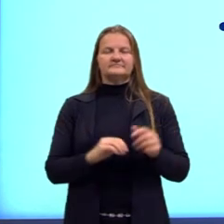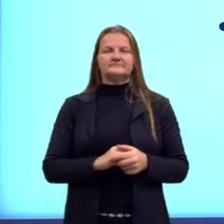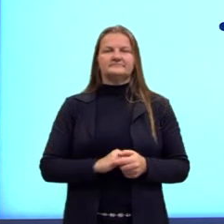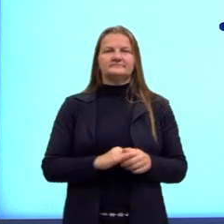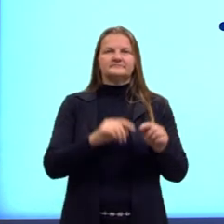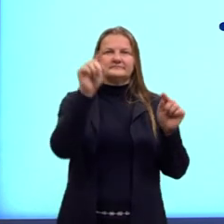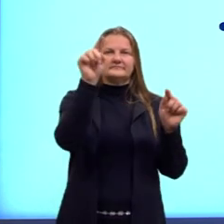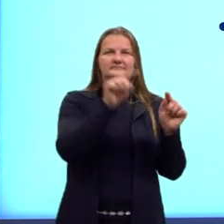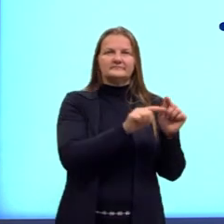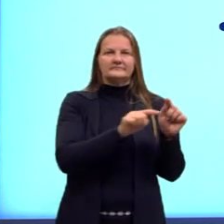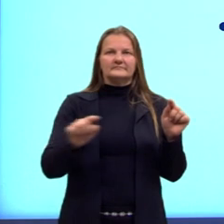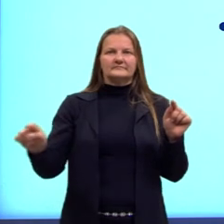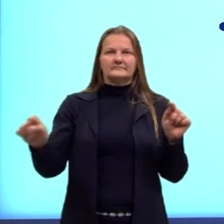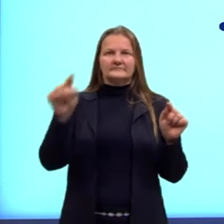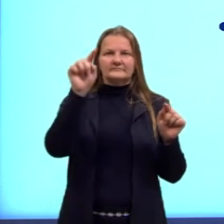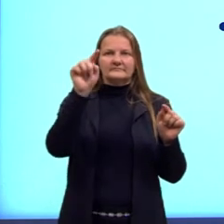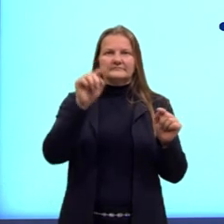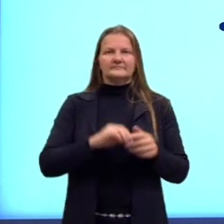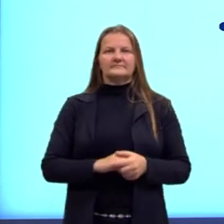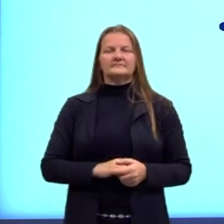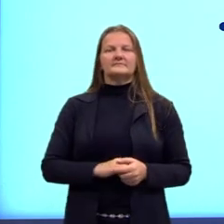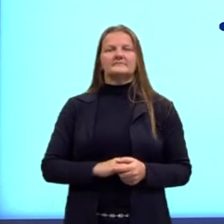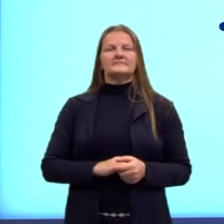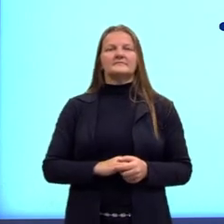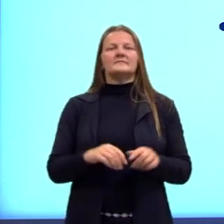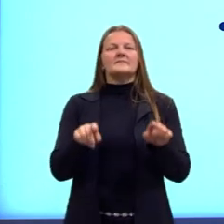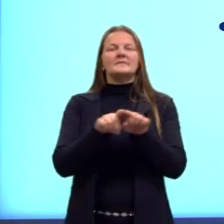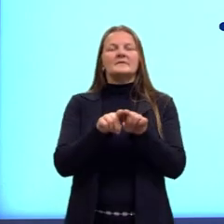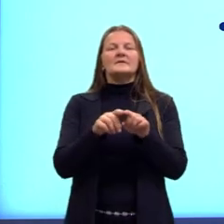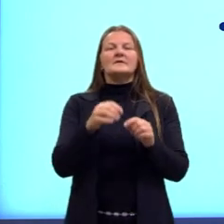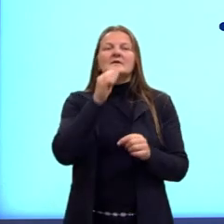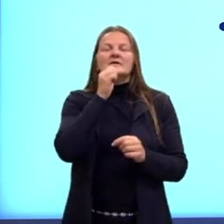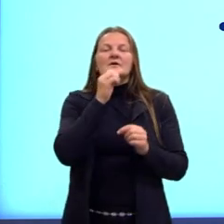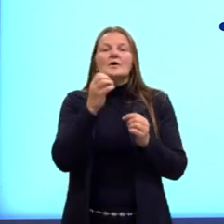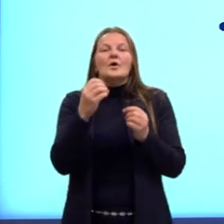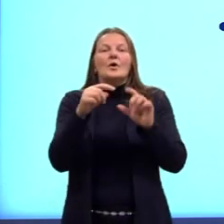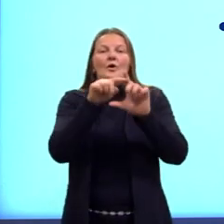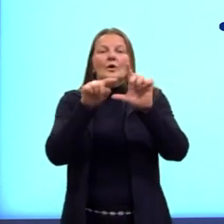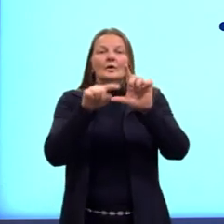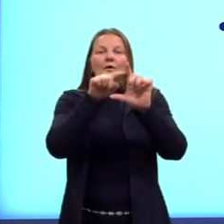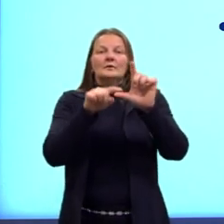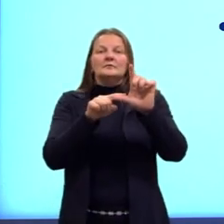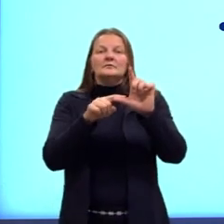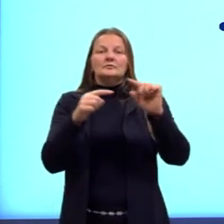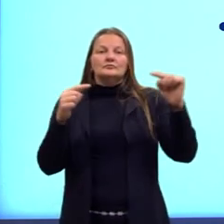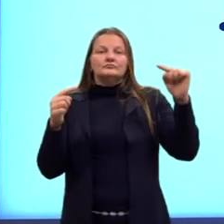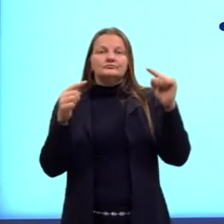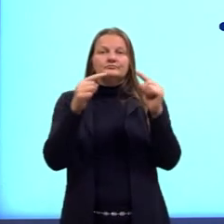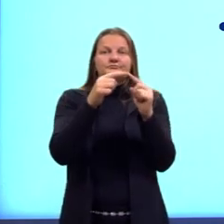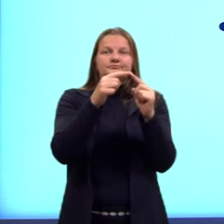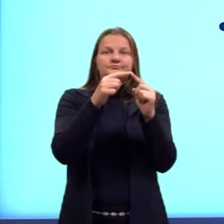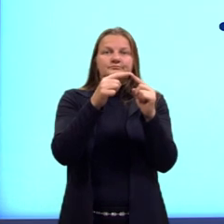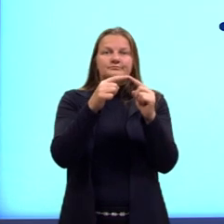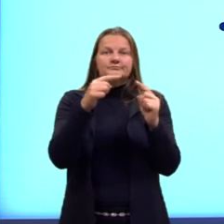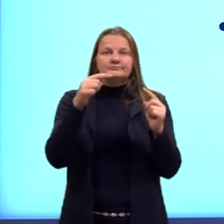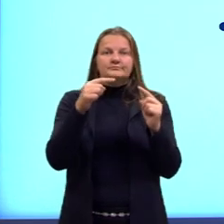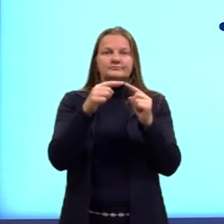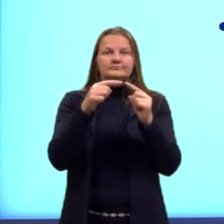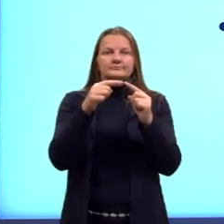nós temos também os ângulos internos Vale são formados então não encontro destes lados